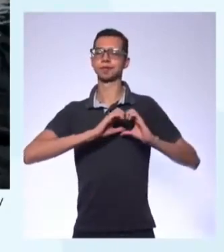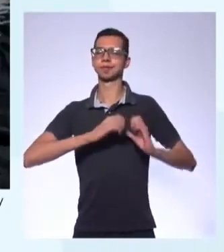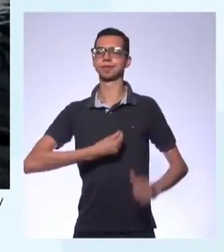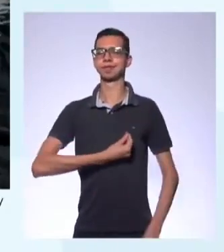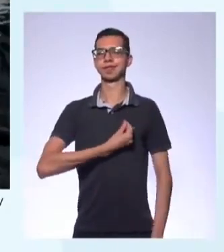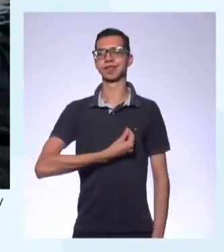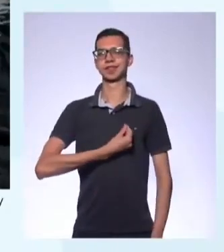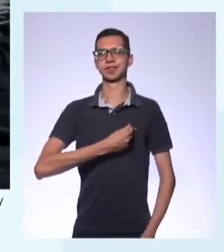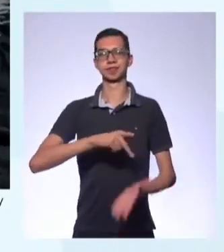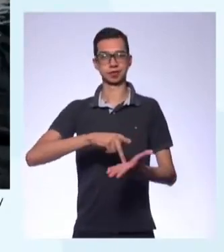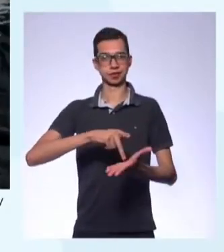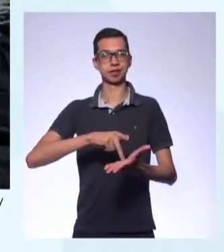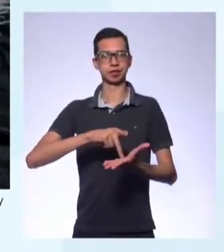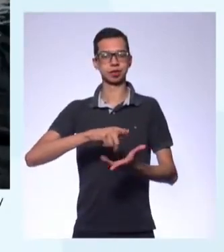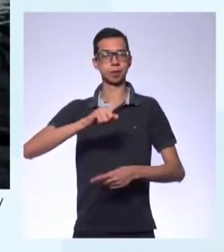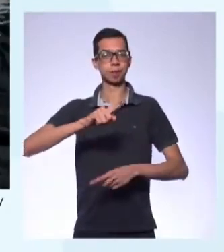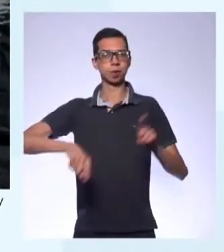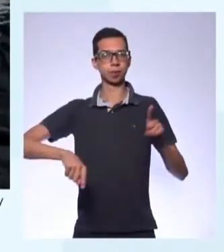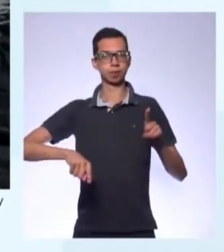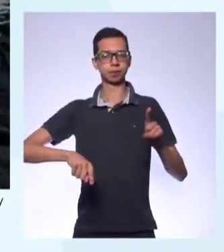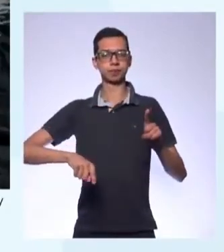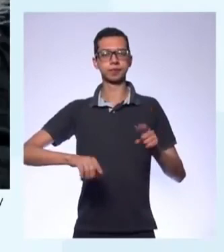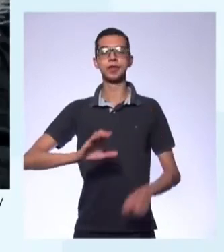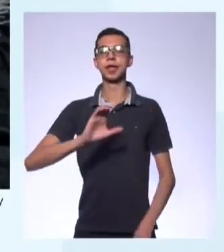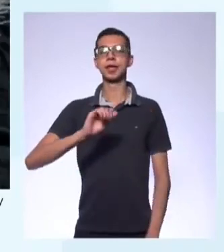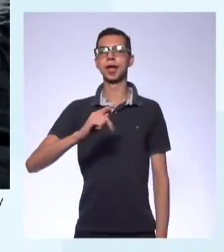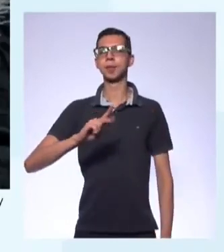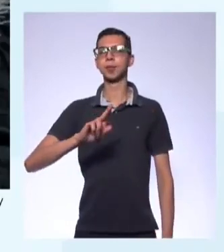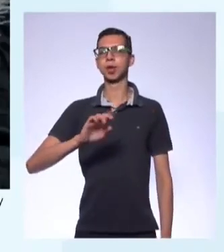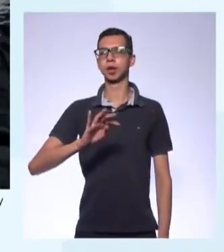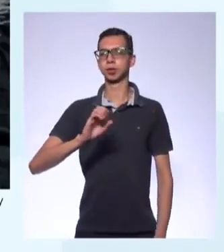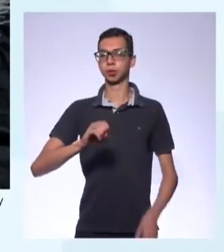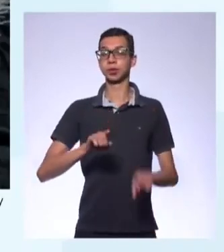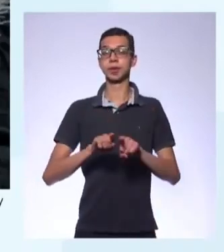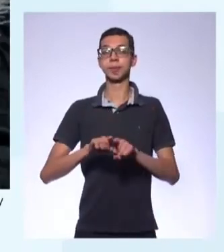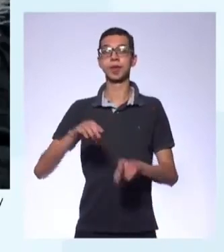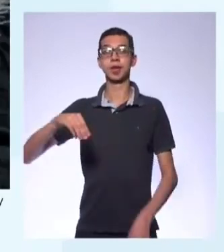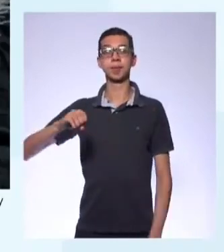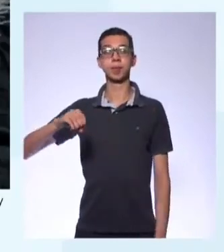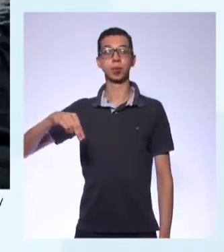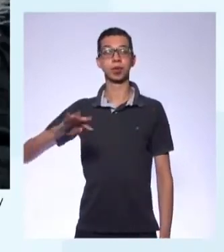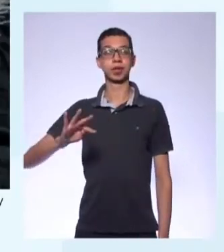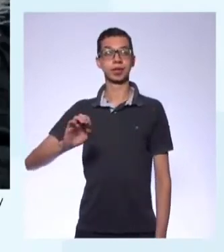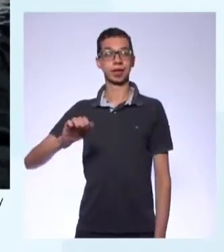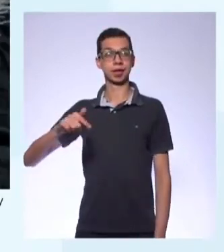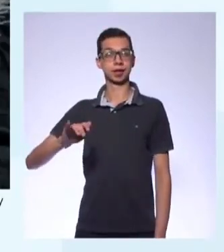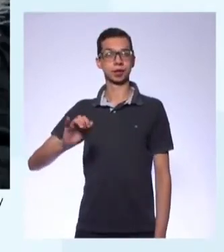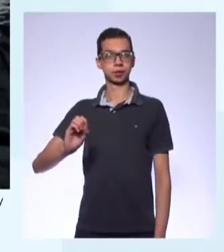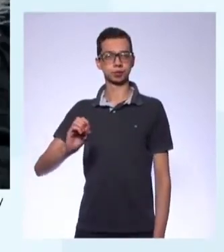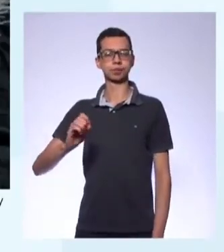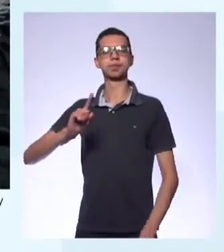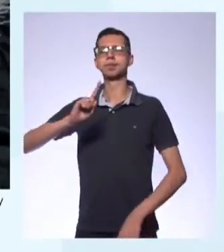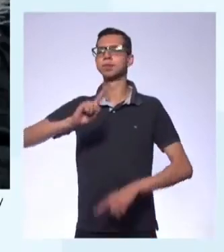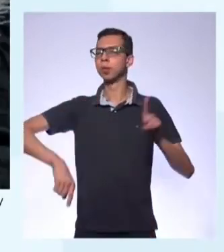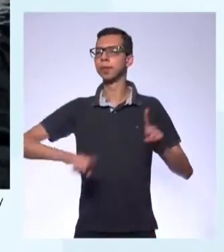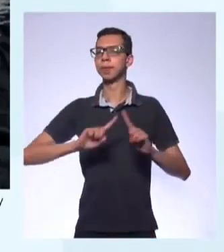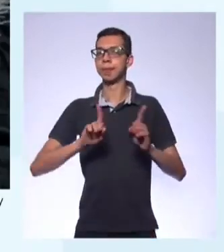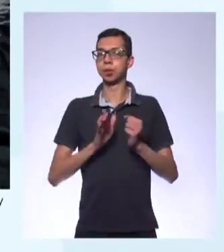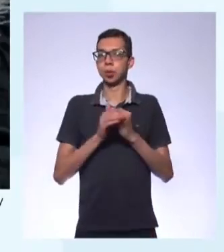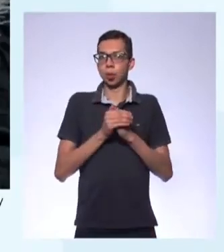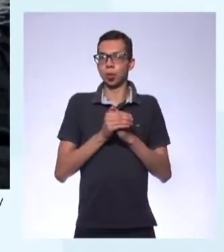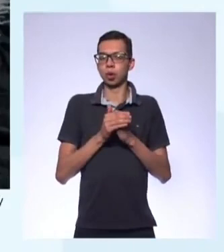proibido que foi condenado pelos Capuleto e os Montecchio. Escondidos, eles se casaram. O Frei